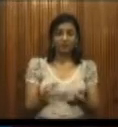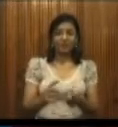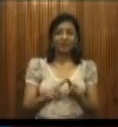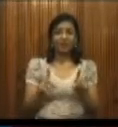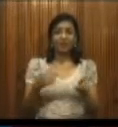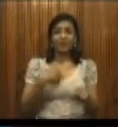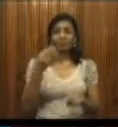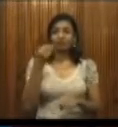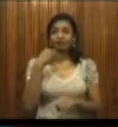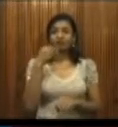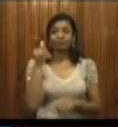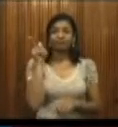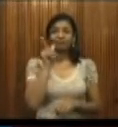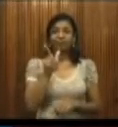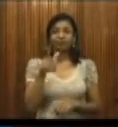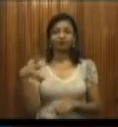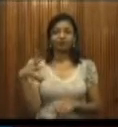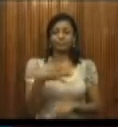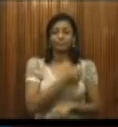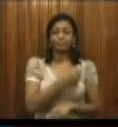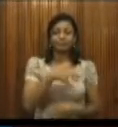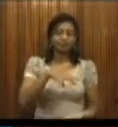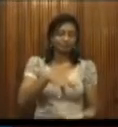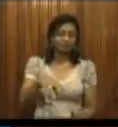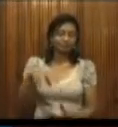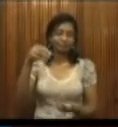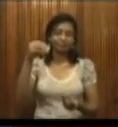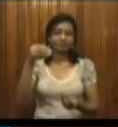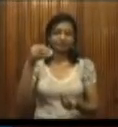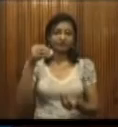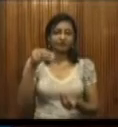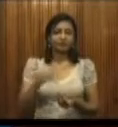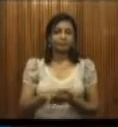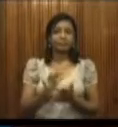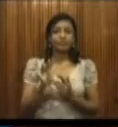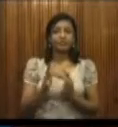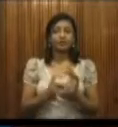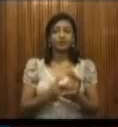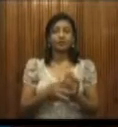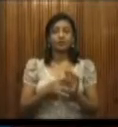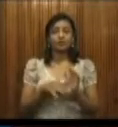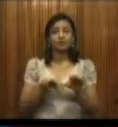vida. E aí sabe o que Jesus faz para ensinar os discípulos sobre a salvação?